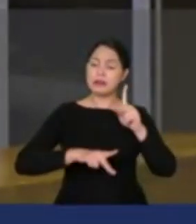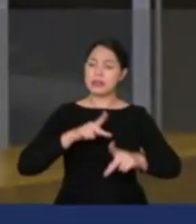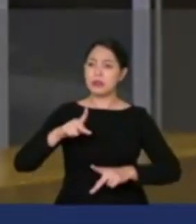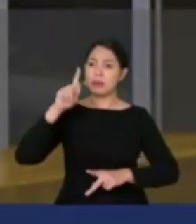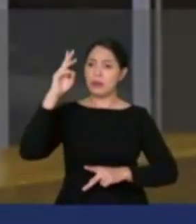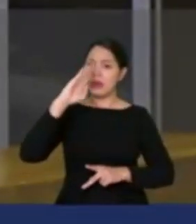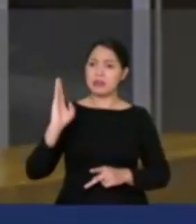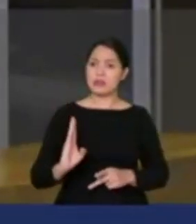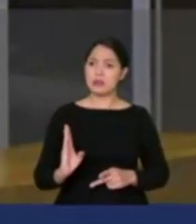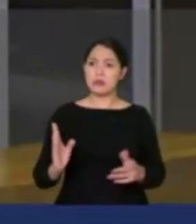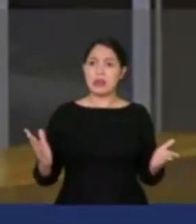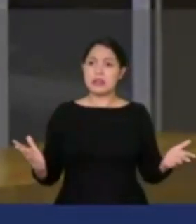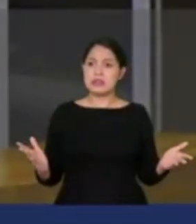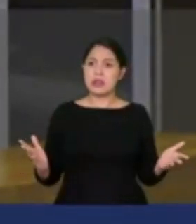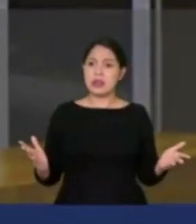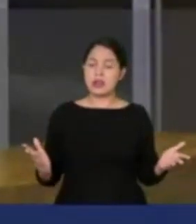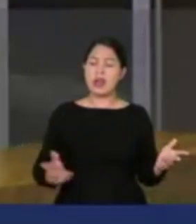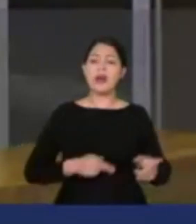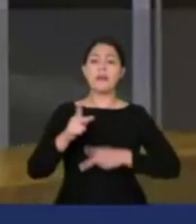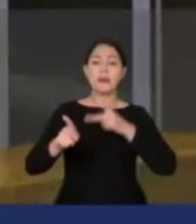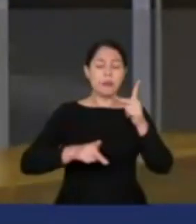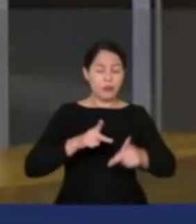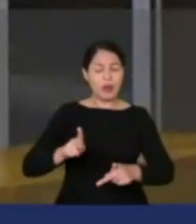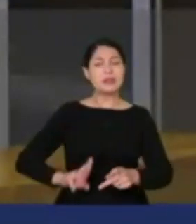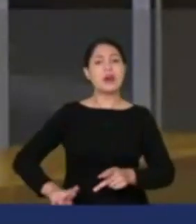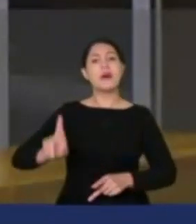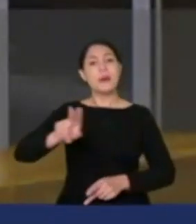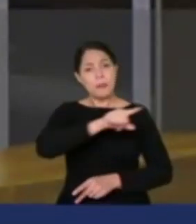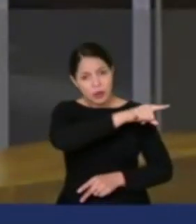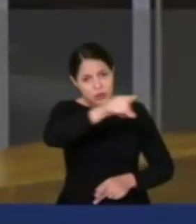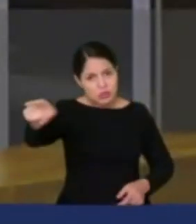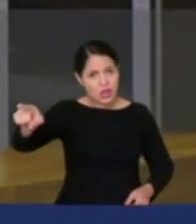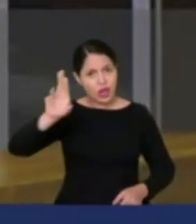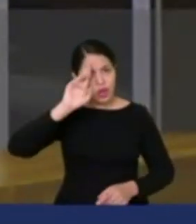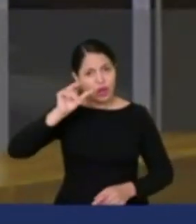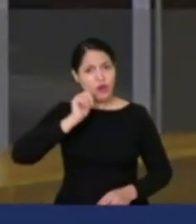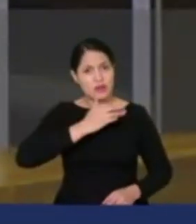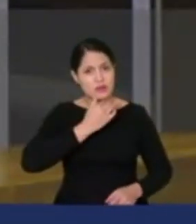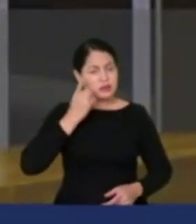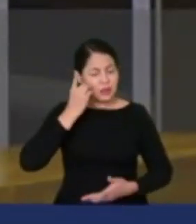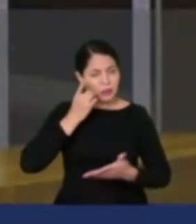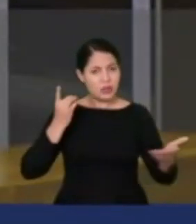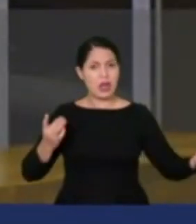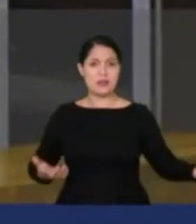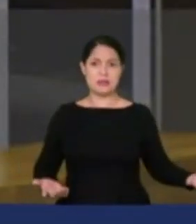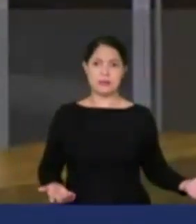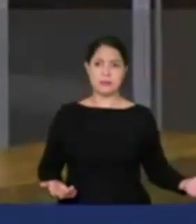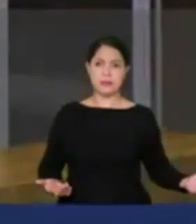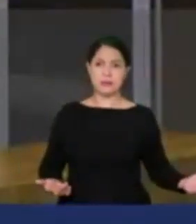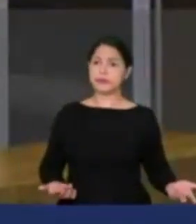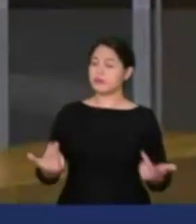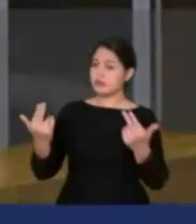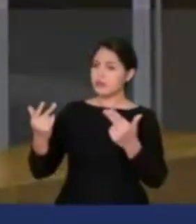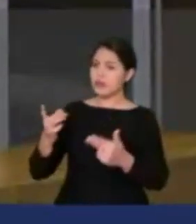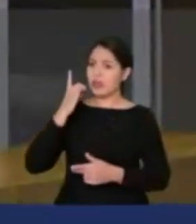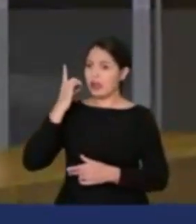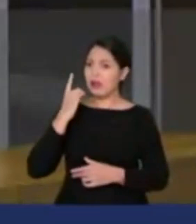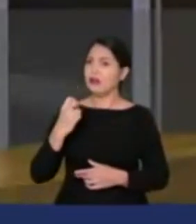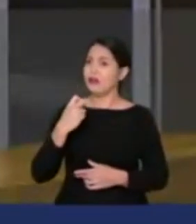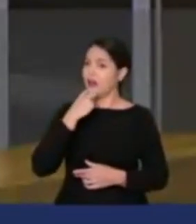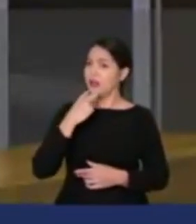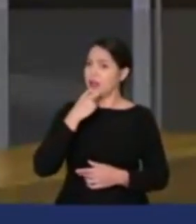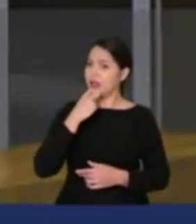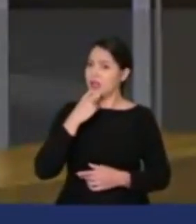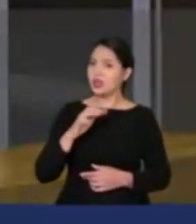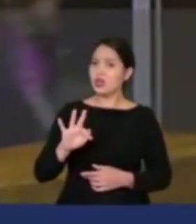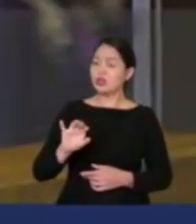população está representada pelos parlamentares, pelos deputados. Da mesma forma, deputado Fábio Tradi, o fim do foro privilegiado,